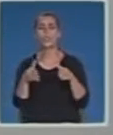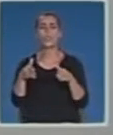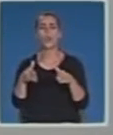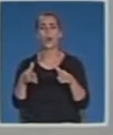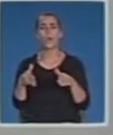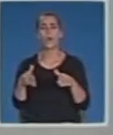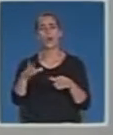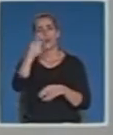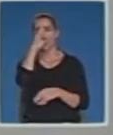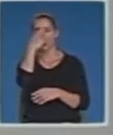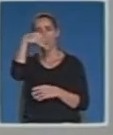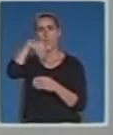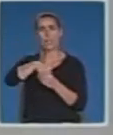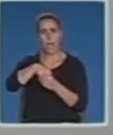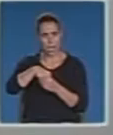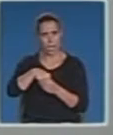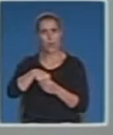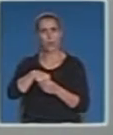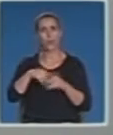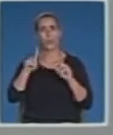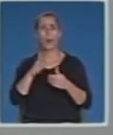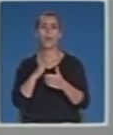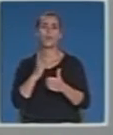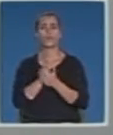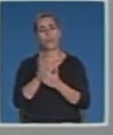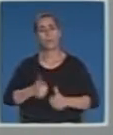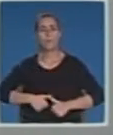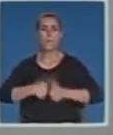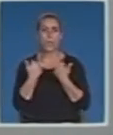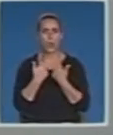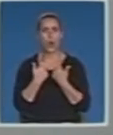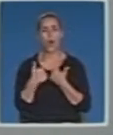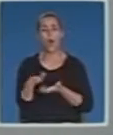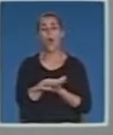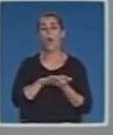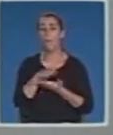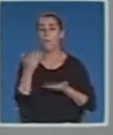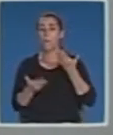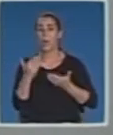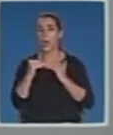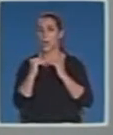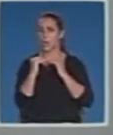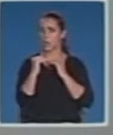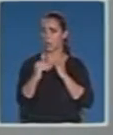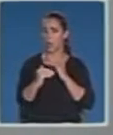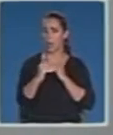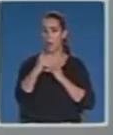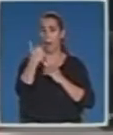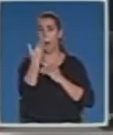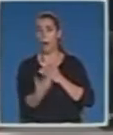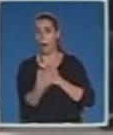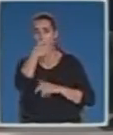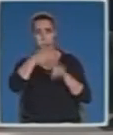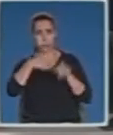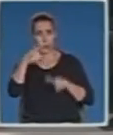das sinergias internas e otimização de processos, tendo como racional base o balanceamento equilibrado entre os recursos disponíveis para